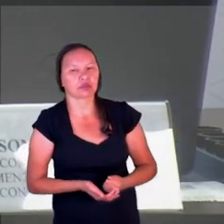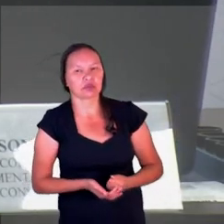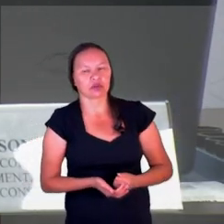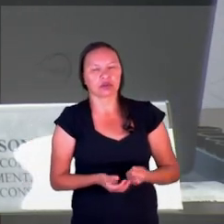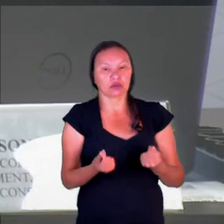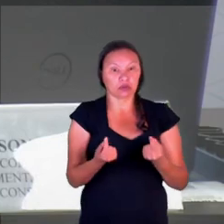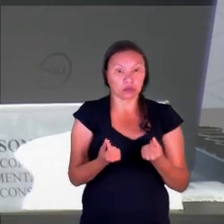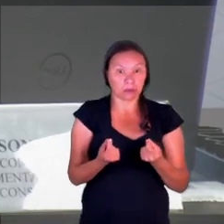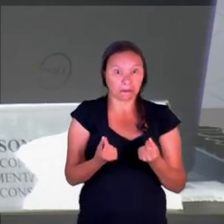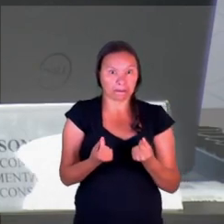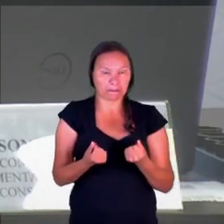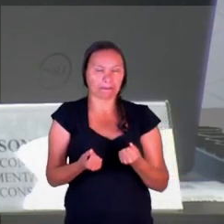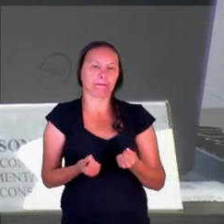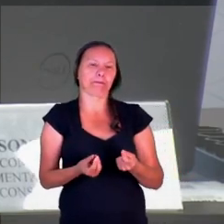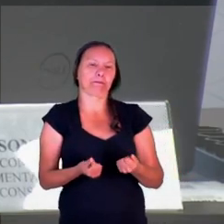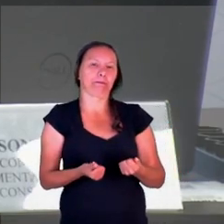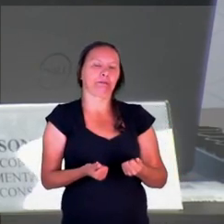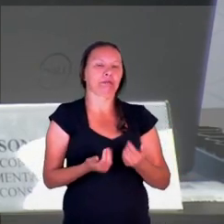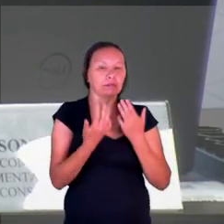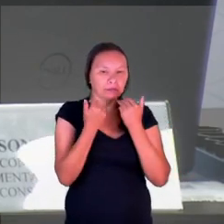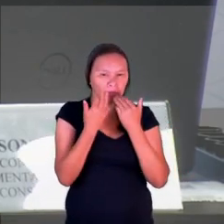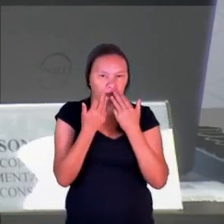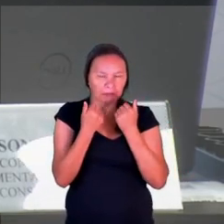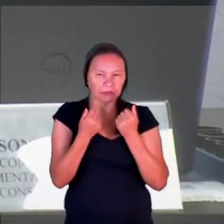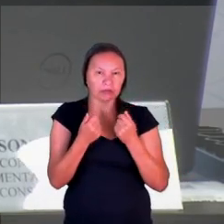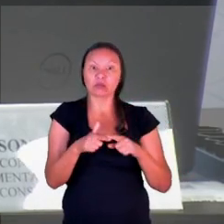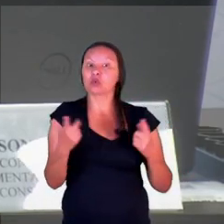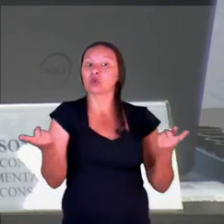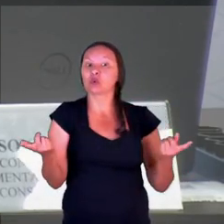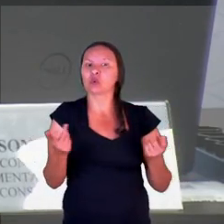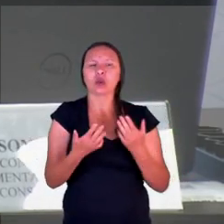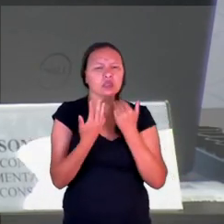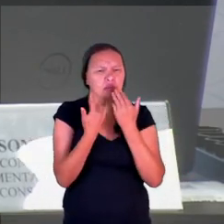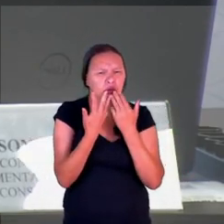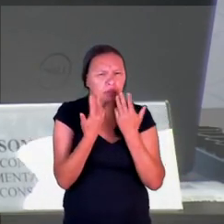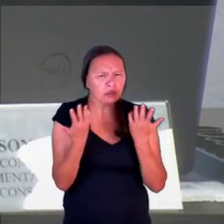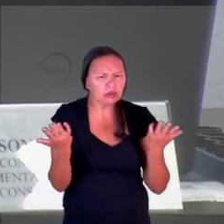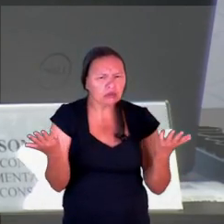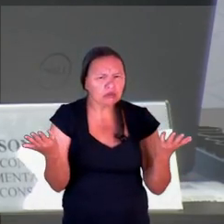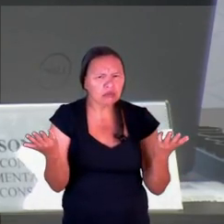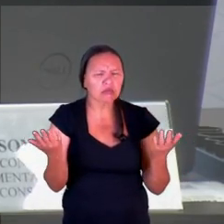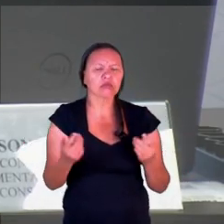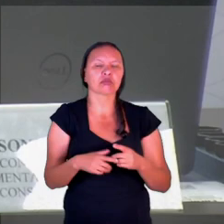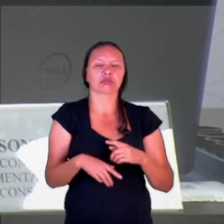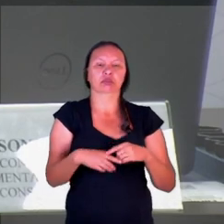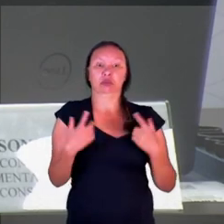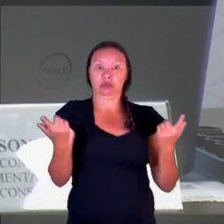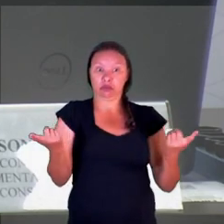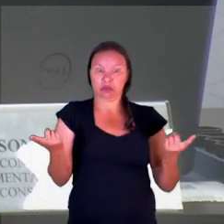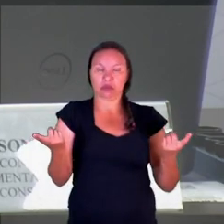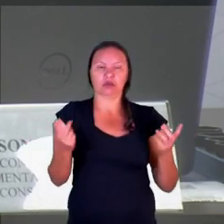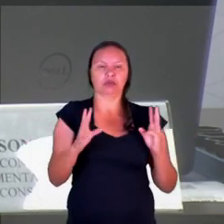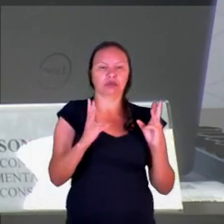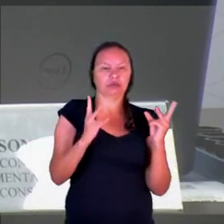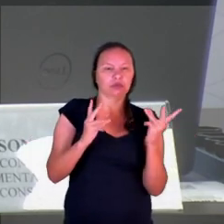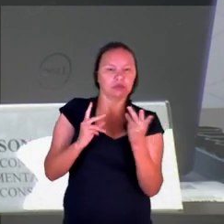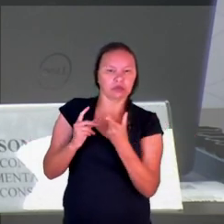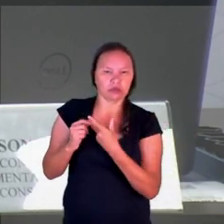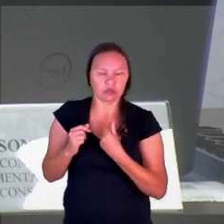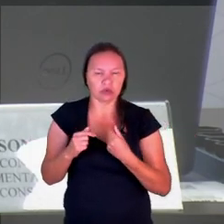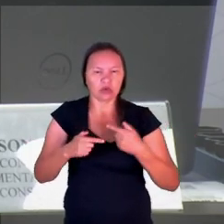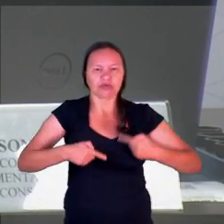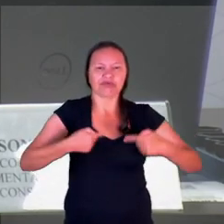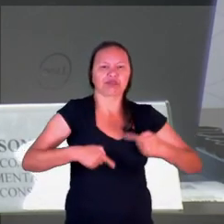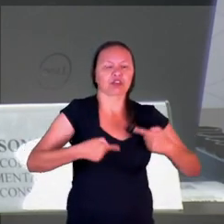subsídio para adquirir Alimentos mas que tipo de alimento né então nós no Conce estamos discutindo